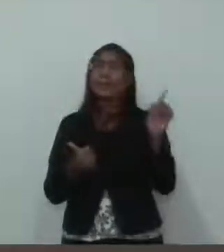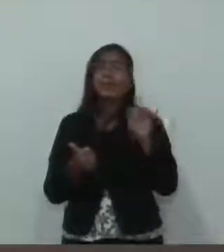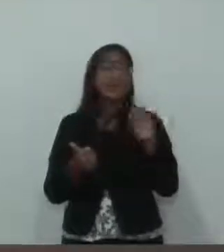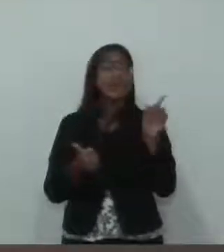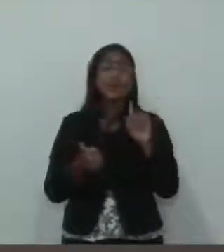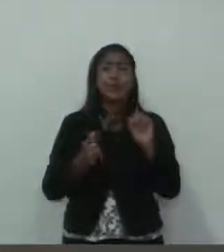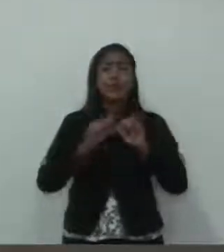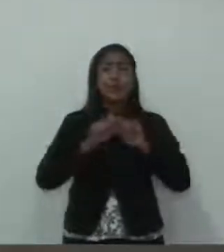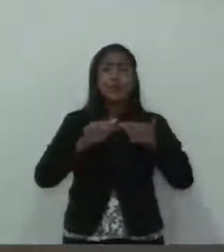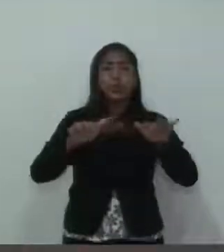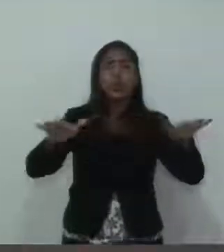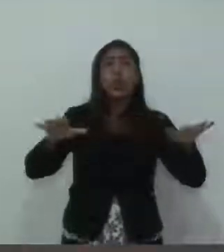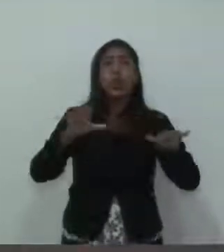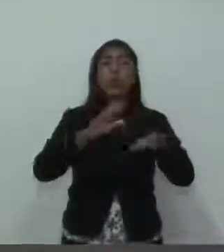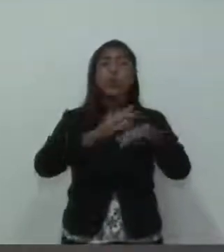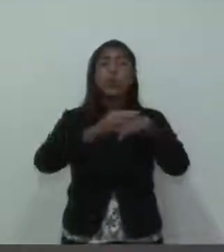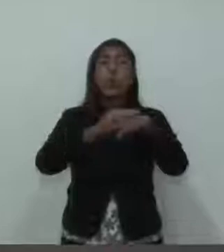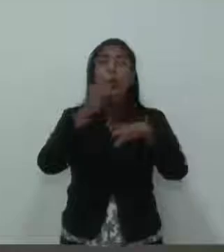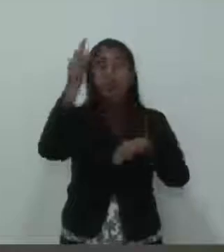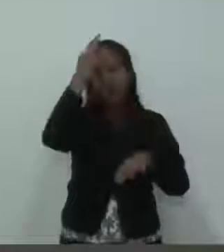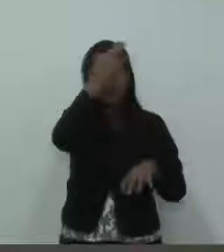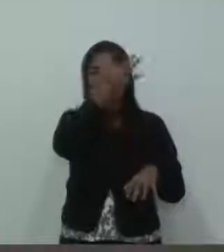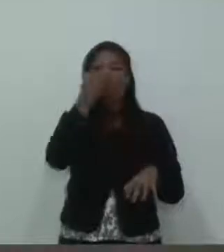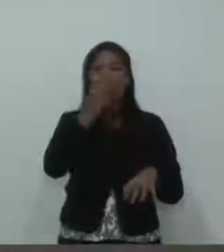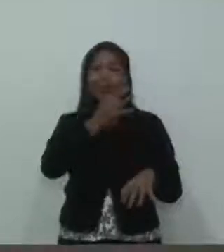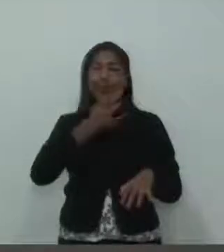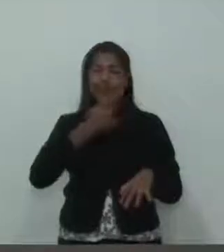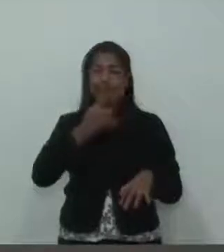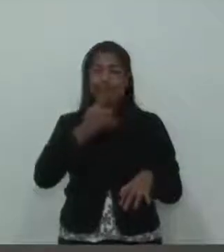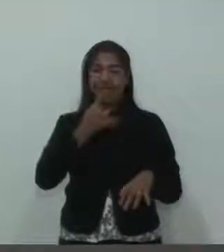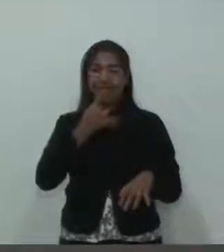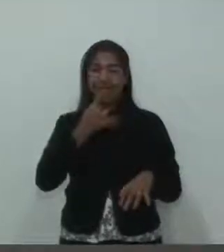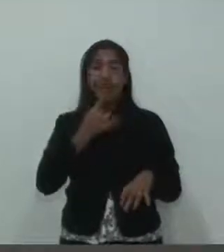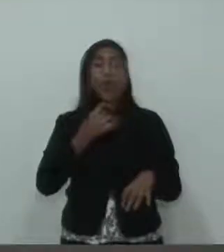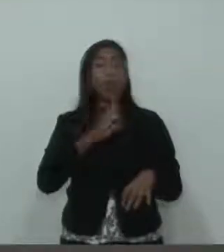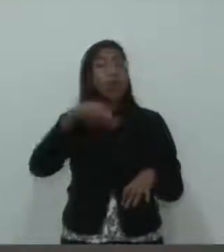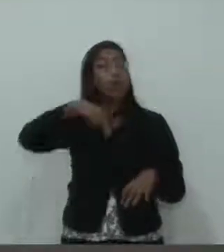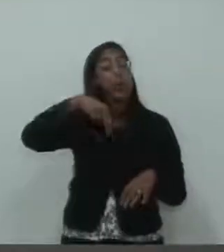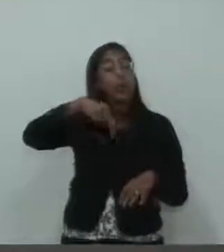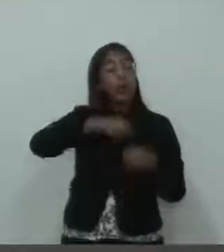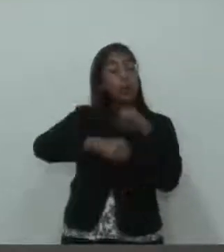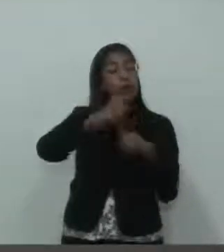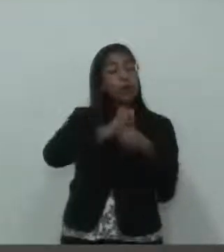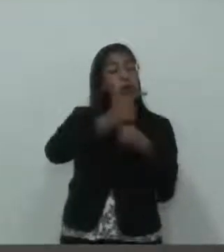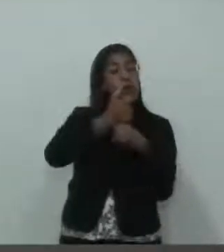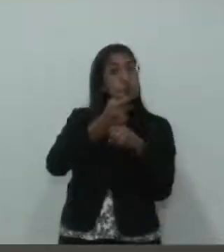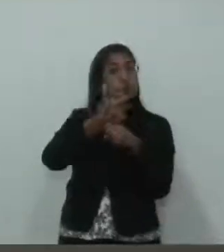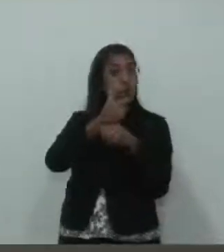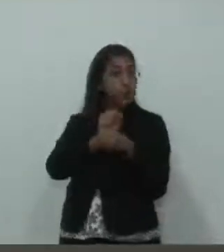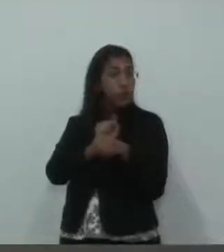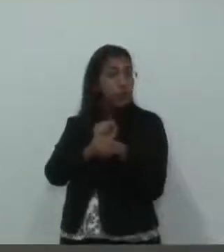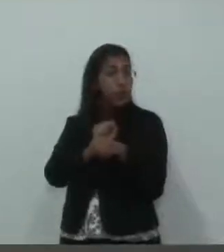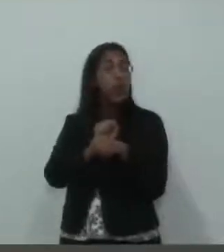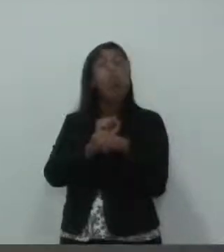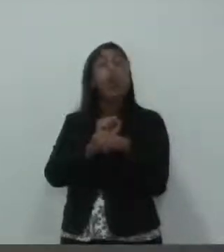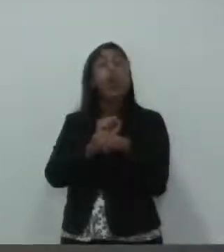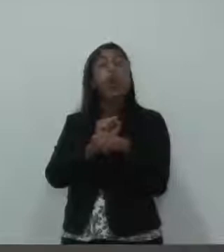importante aqui da Organização Mundial de Saúde. Já em novembro de 2018, eles alertaram